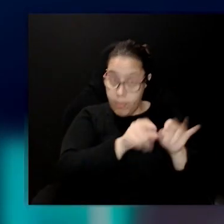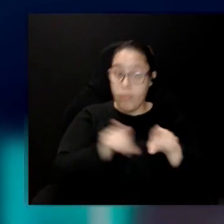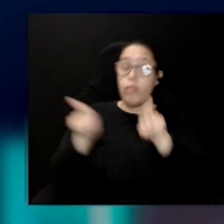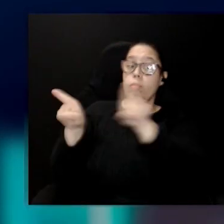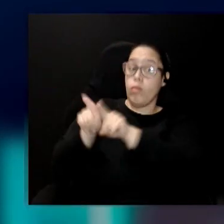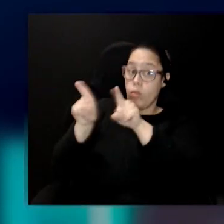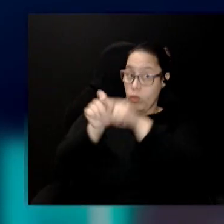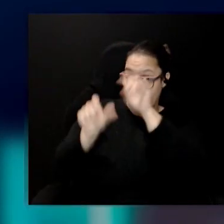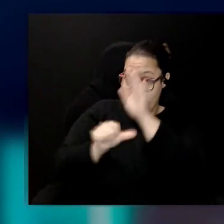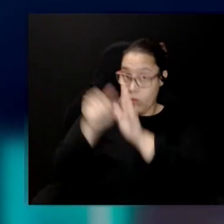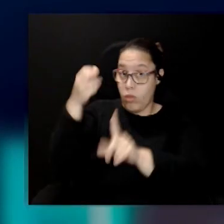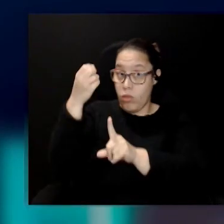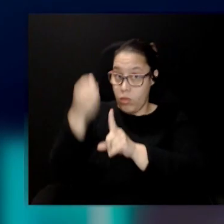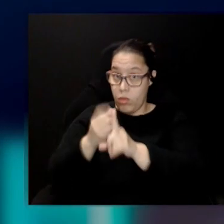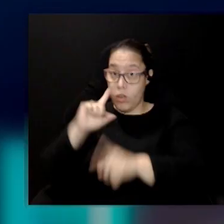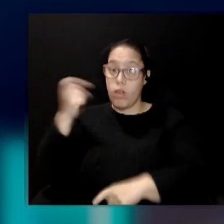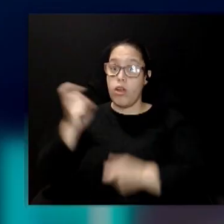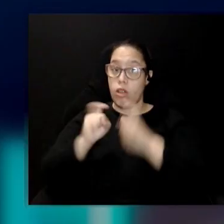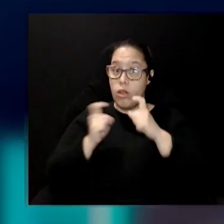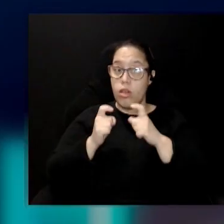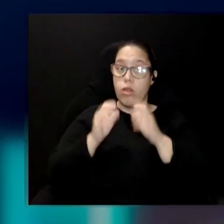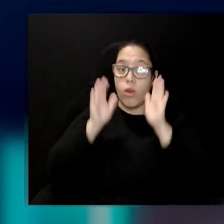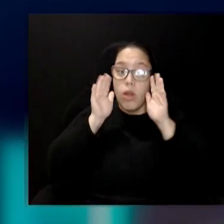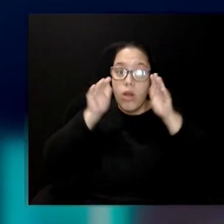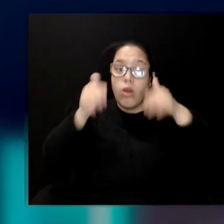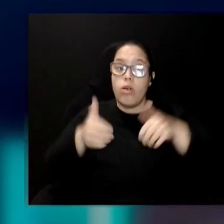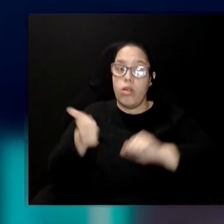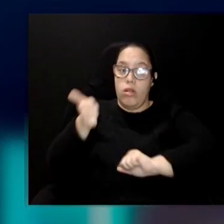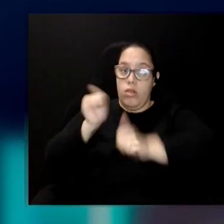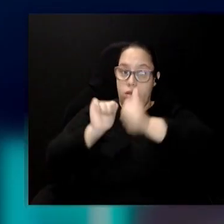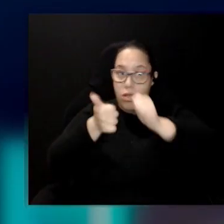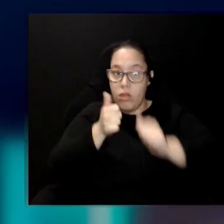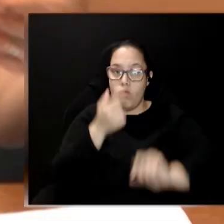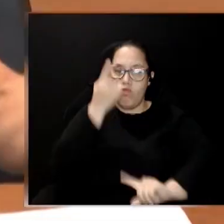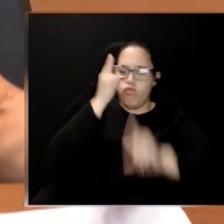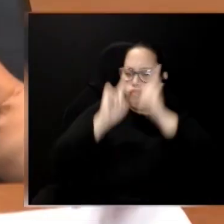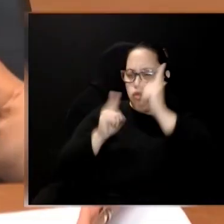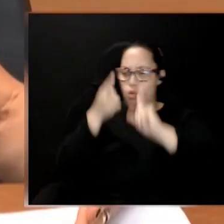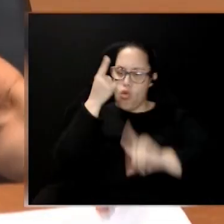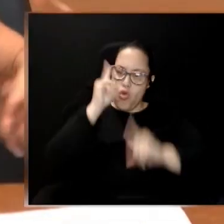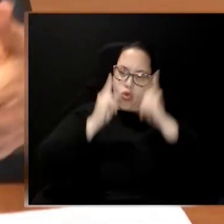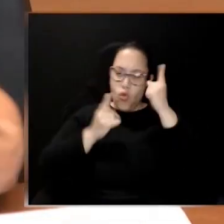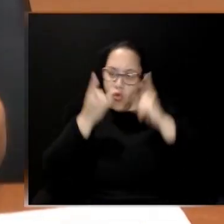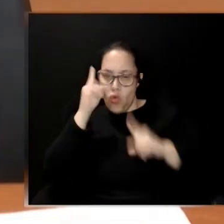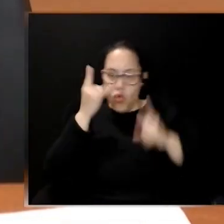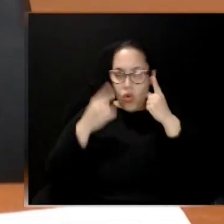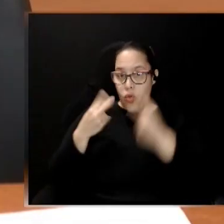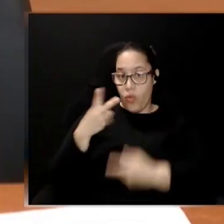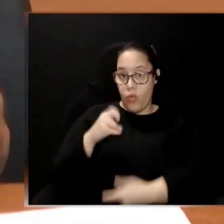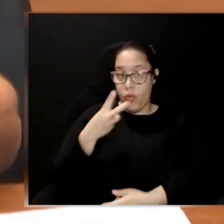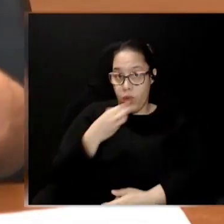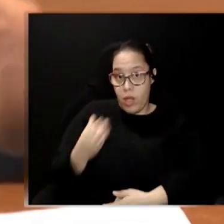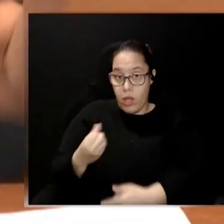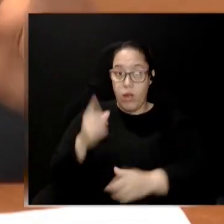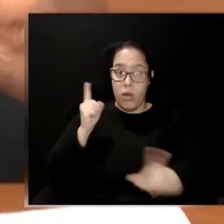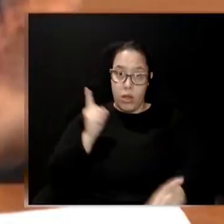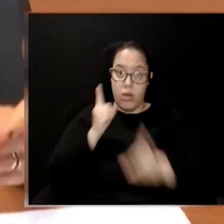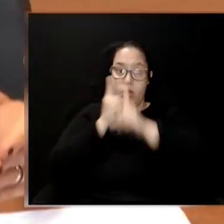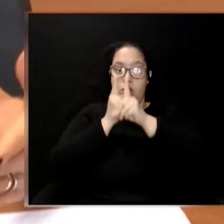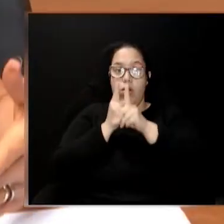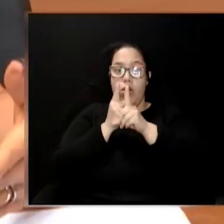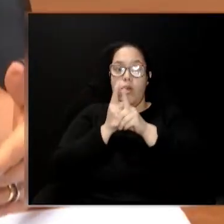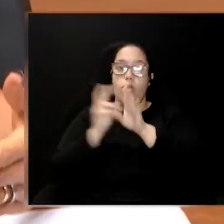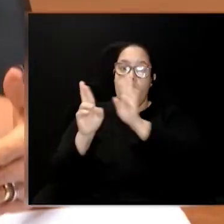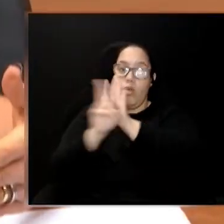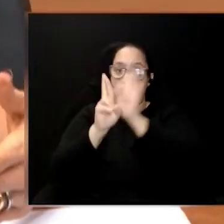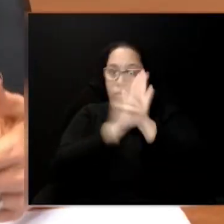outra reunião foi dedicada ao balanço do Carnaval de Campinas em 2026. O encontro contou com representantes da